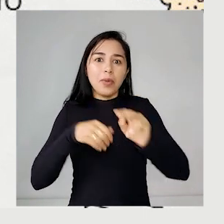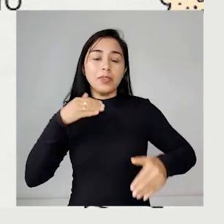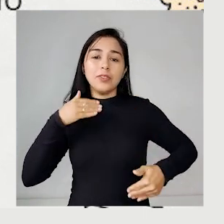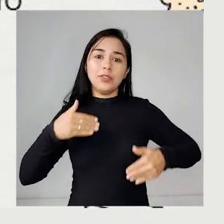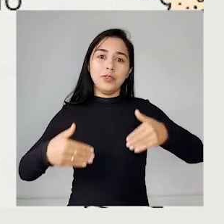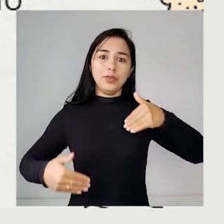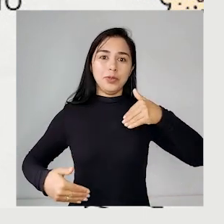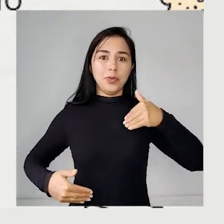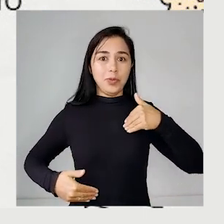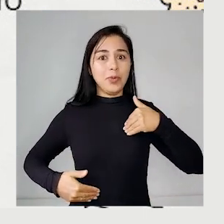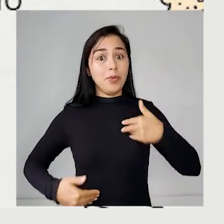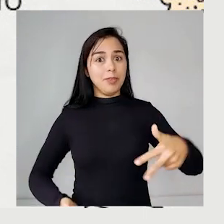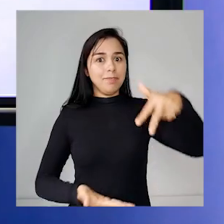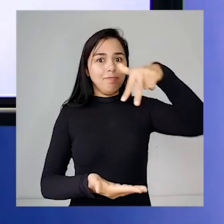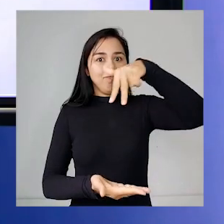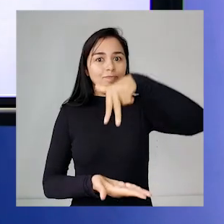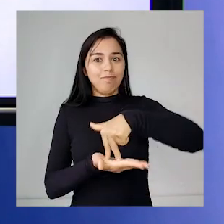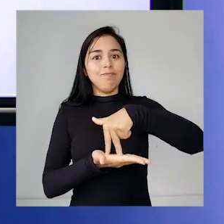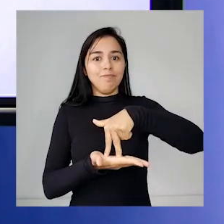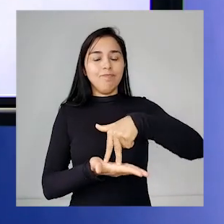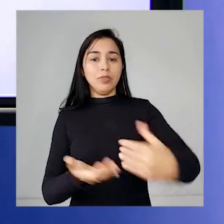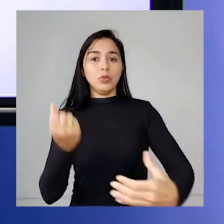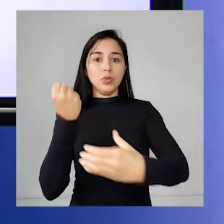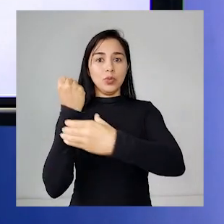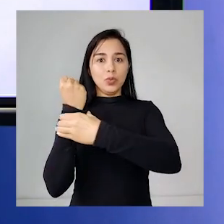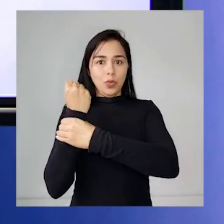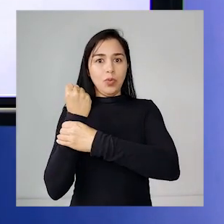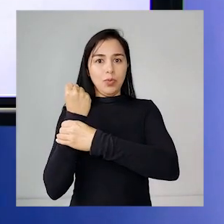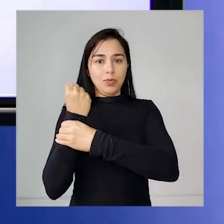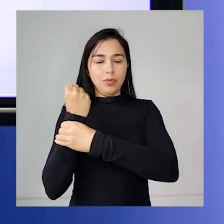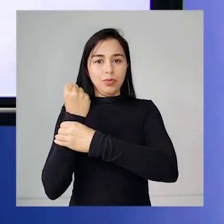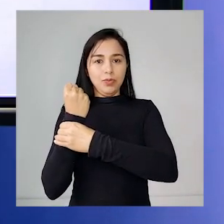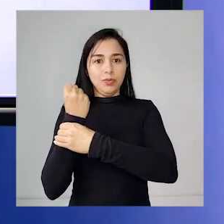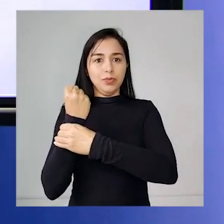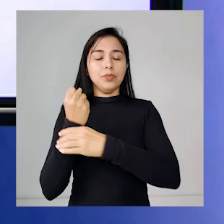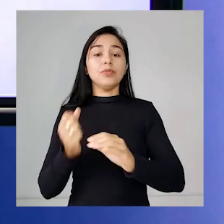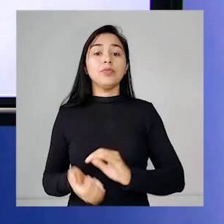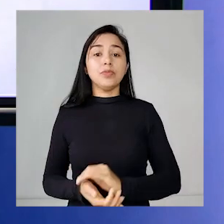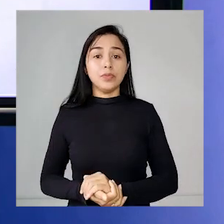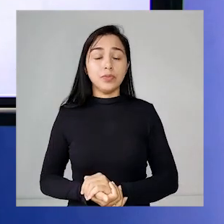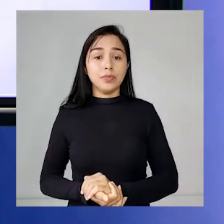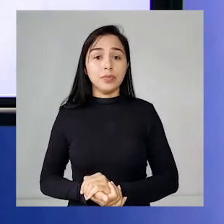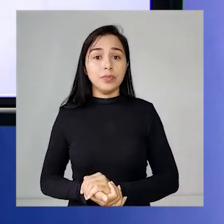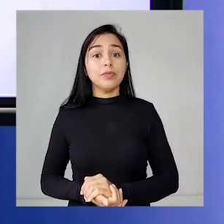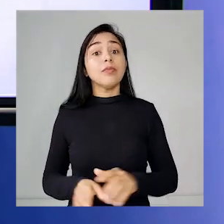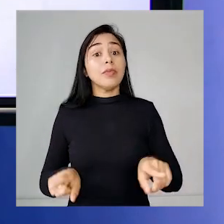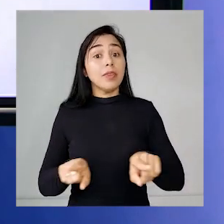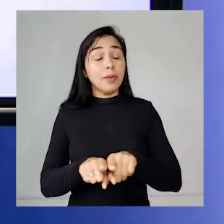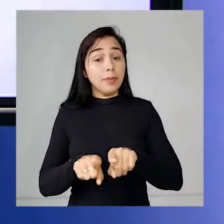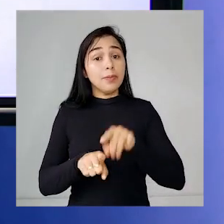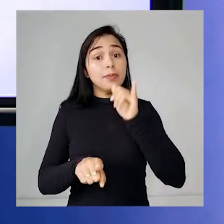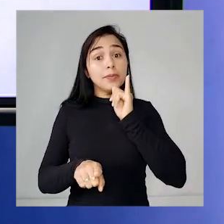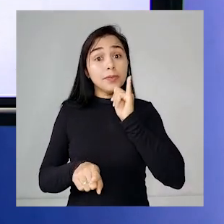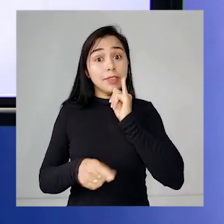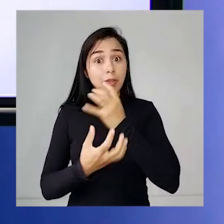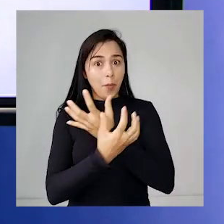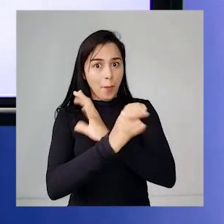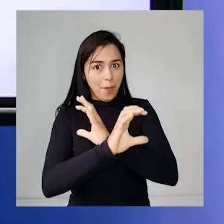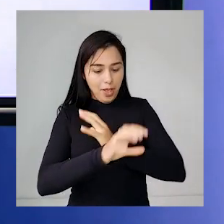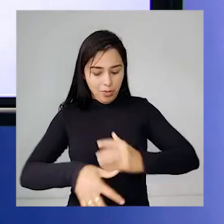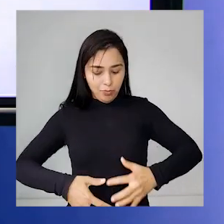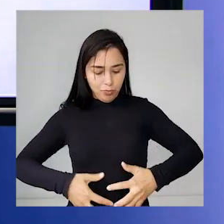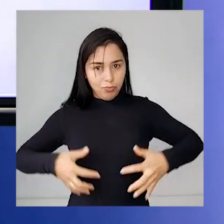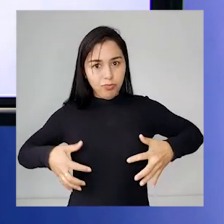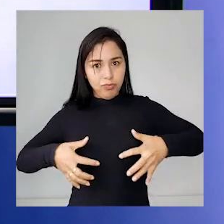nos dão sustentação. Nós podemos tomar como exemplo as costelas e o osso externo, que formam